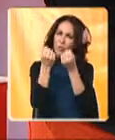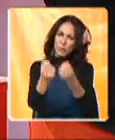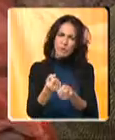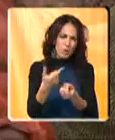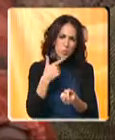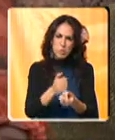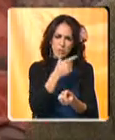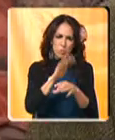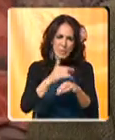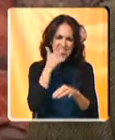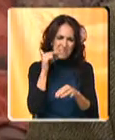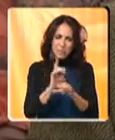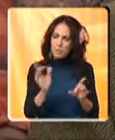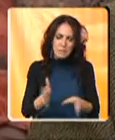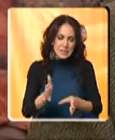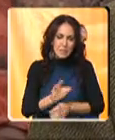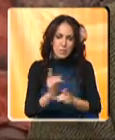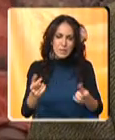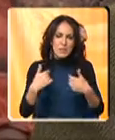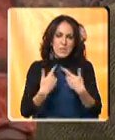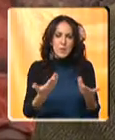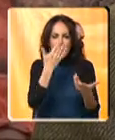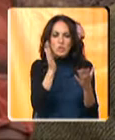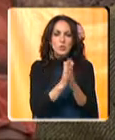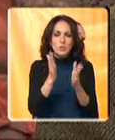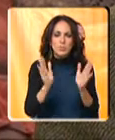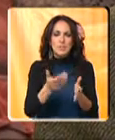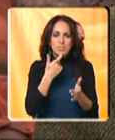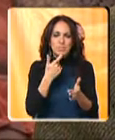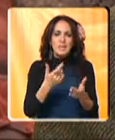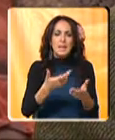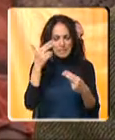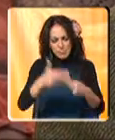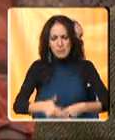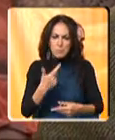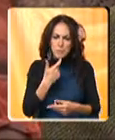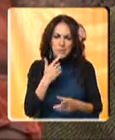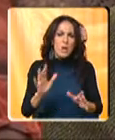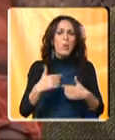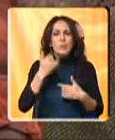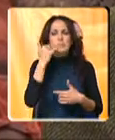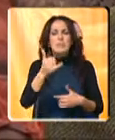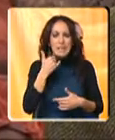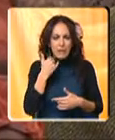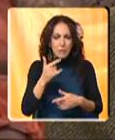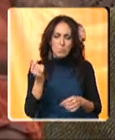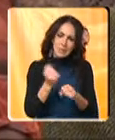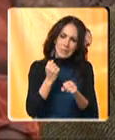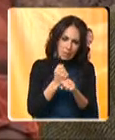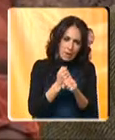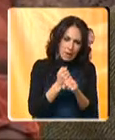boca? Não foi preciso, porque assim, eu presumo que nós todos devemos ter consciência das nossas limitações. Claro. E quando me ligavam para